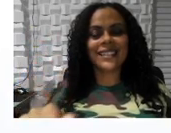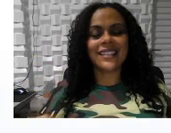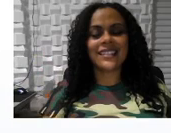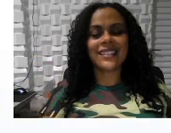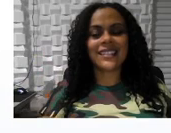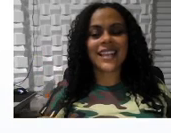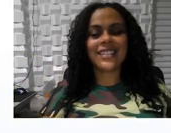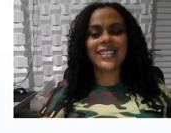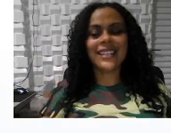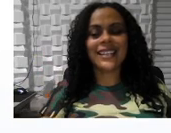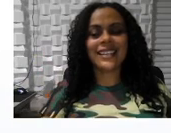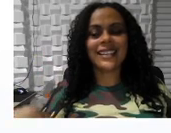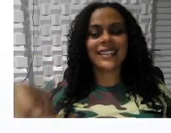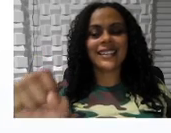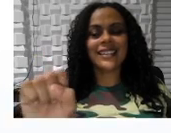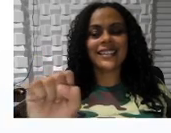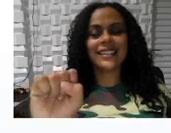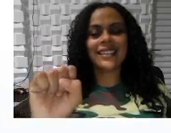7,